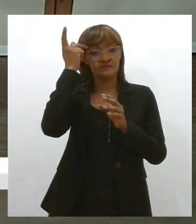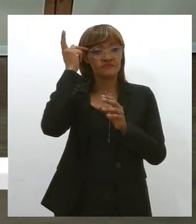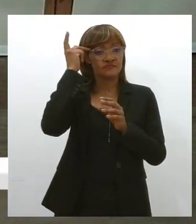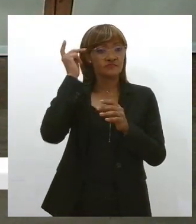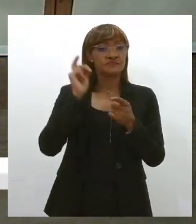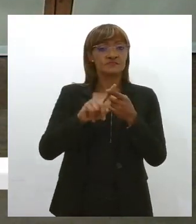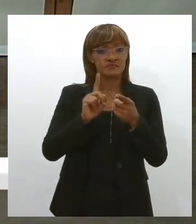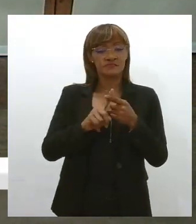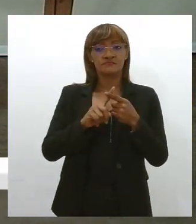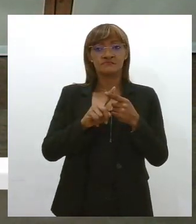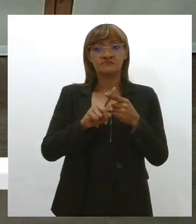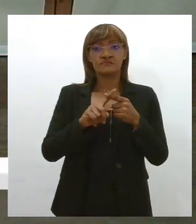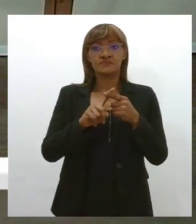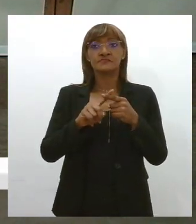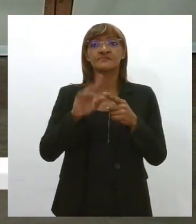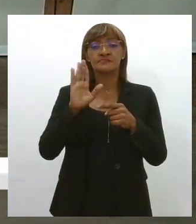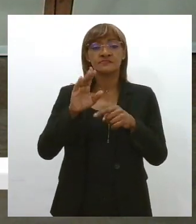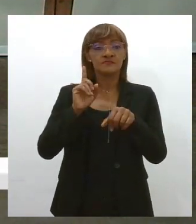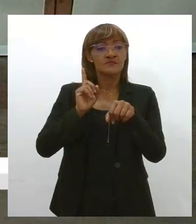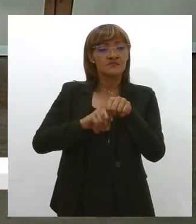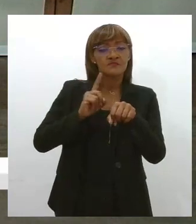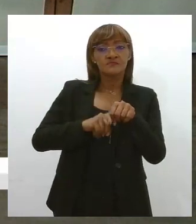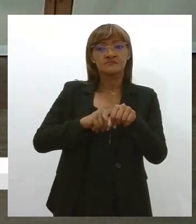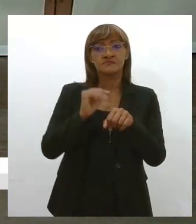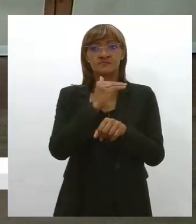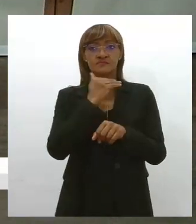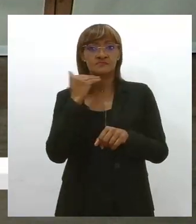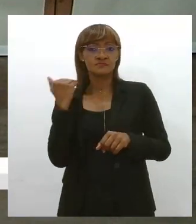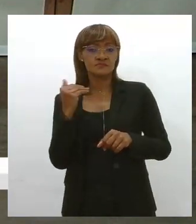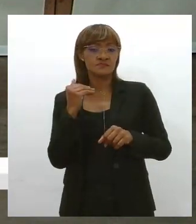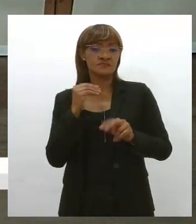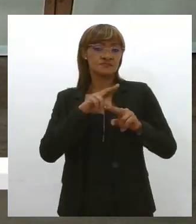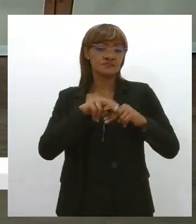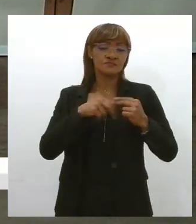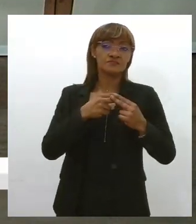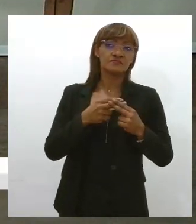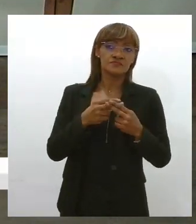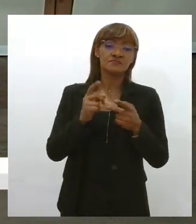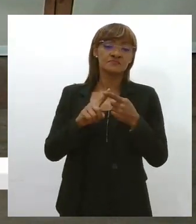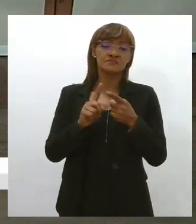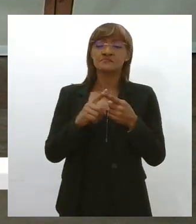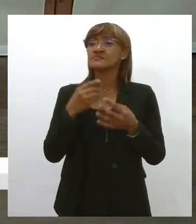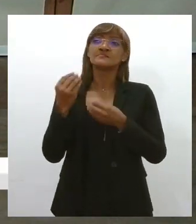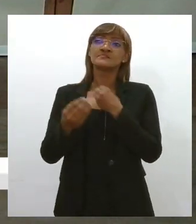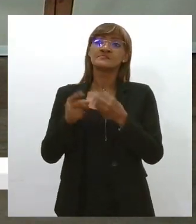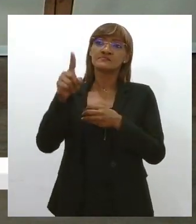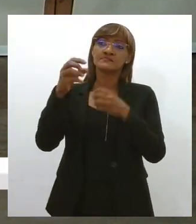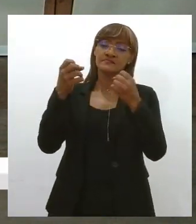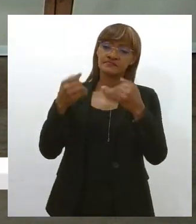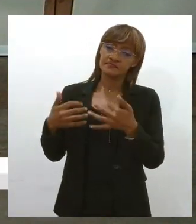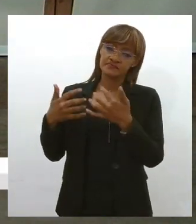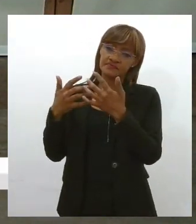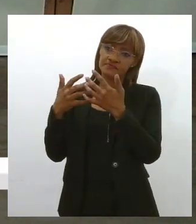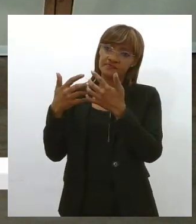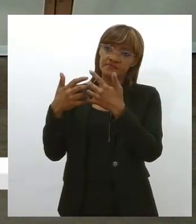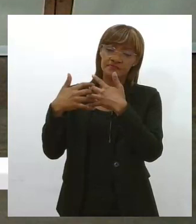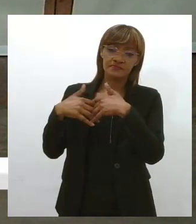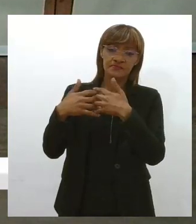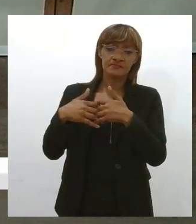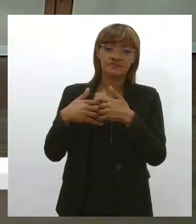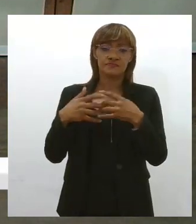é necessário, né? E como é que isso pode, né, que reflexão que você traria, da necessidade